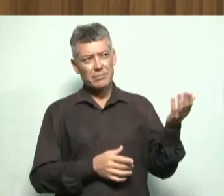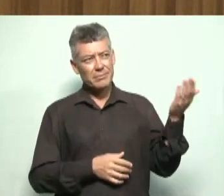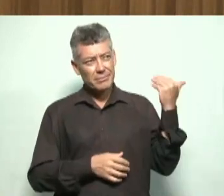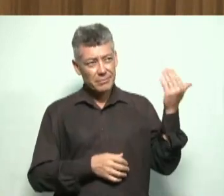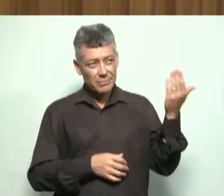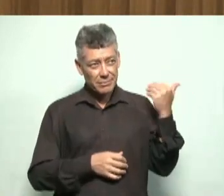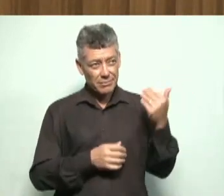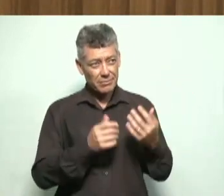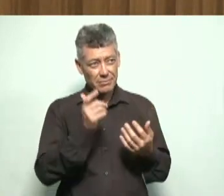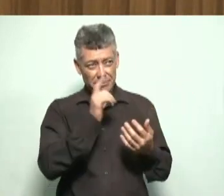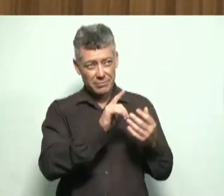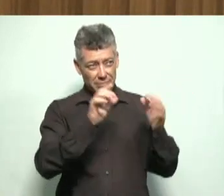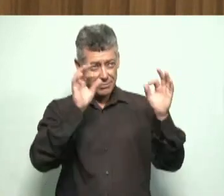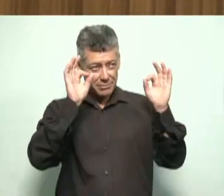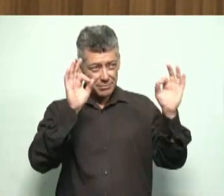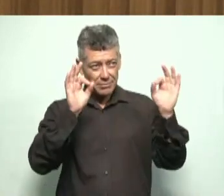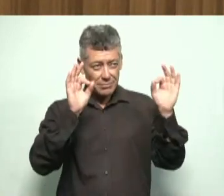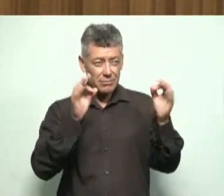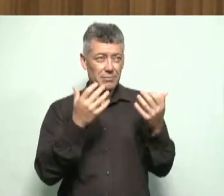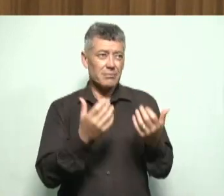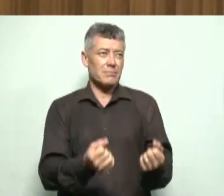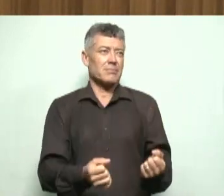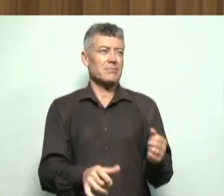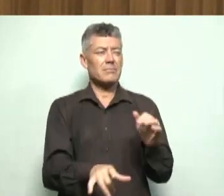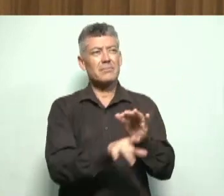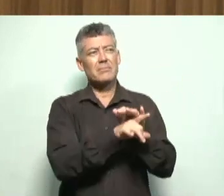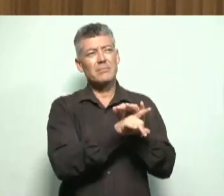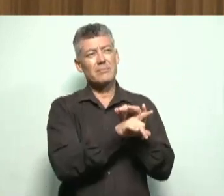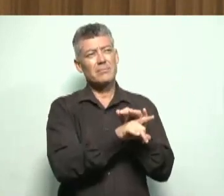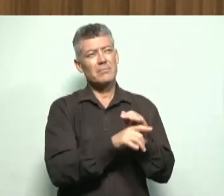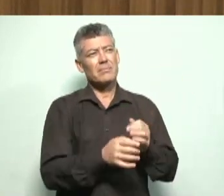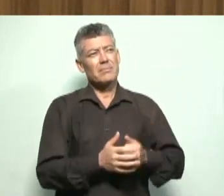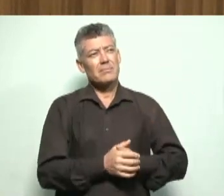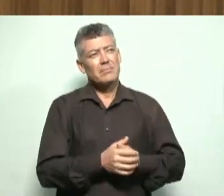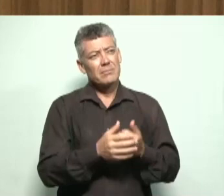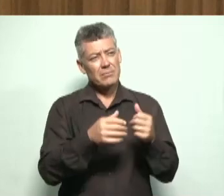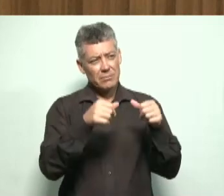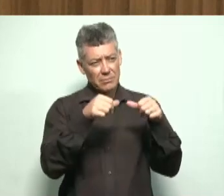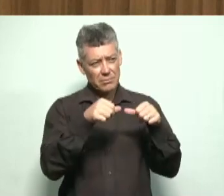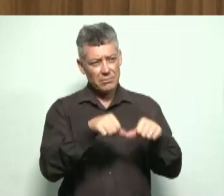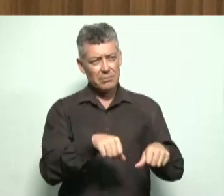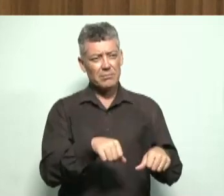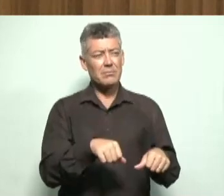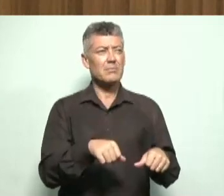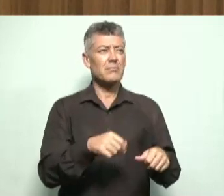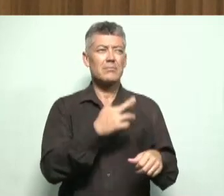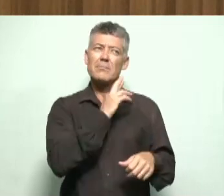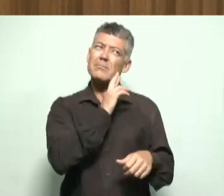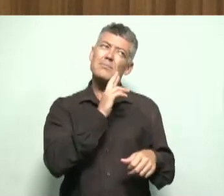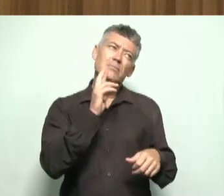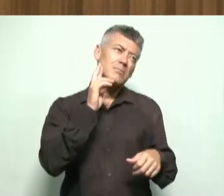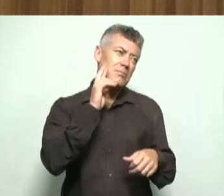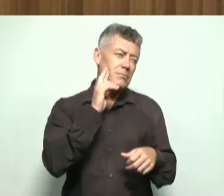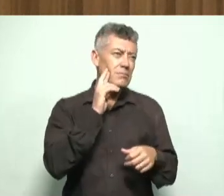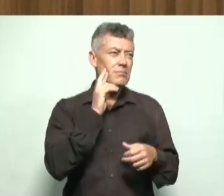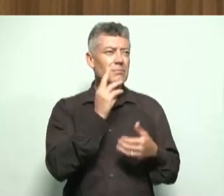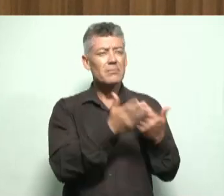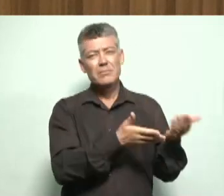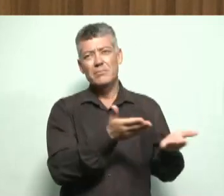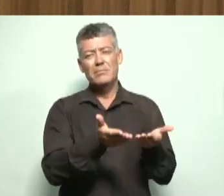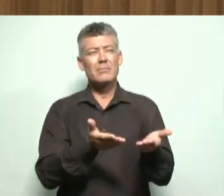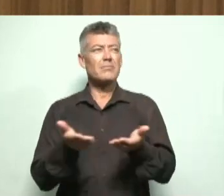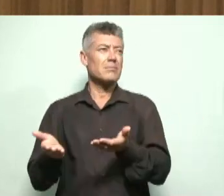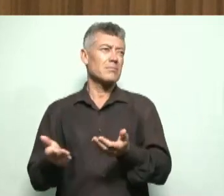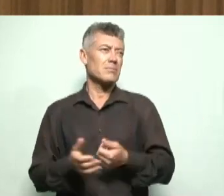aqui o privilégio de aprovar uma lei que instala no Distrito Natal o restaurante solidário. E aqui não